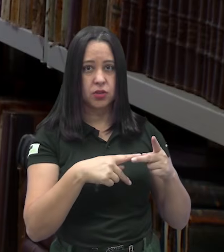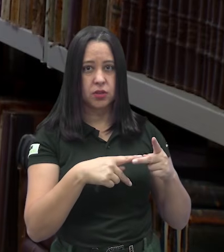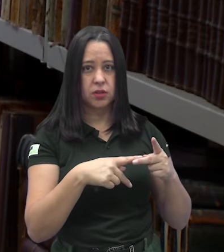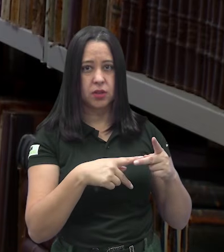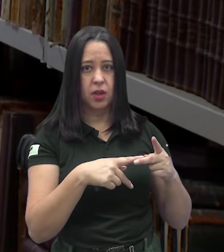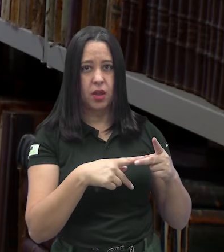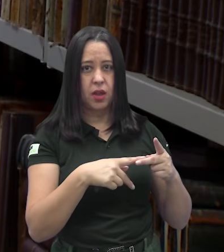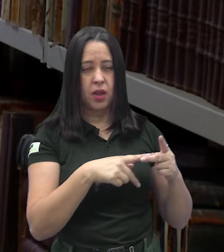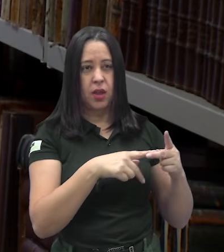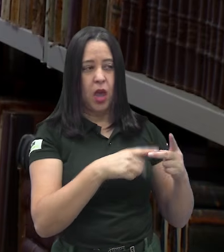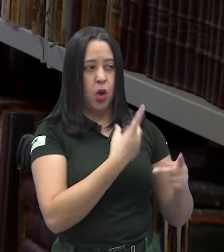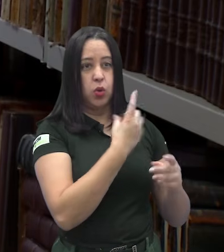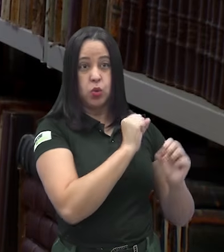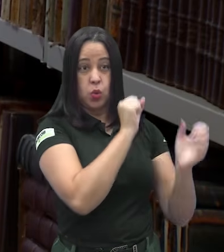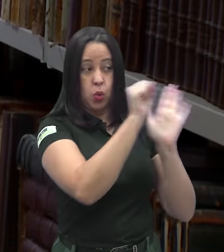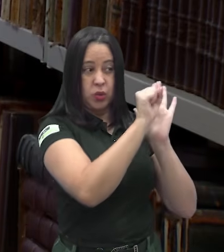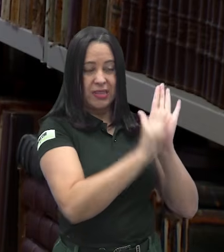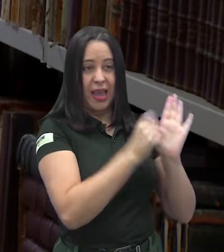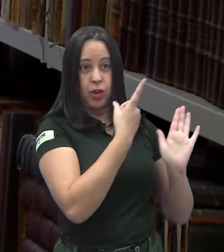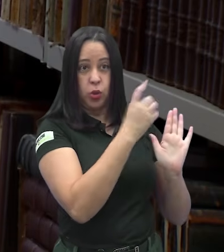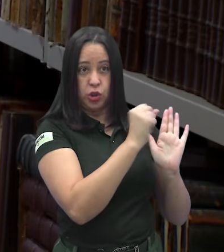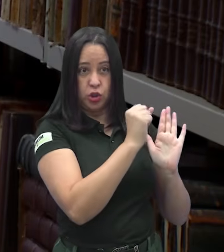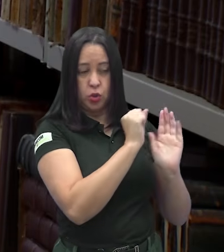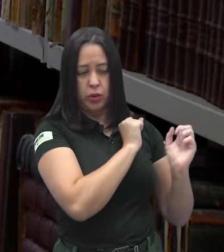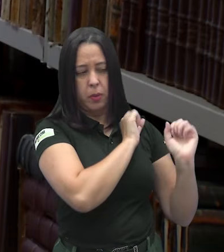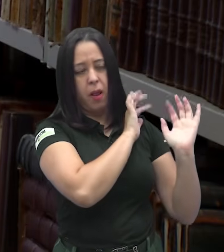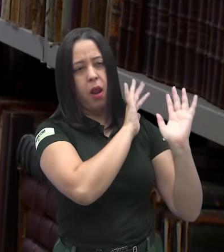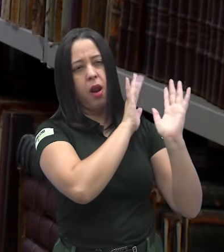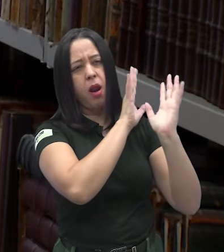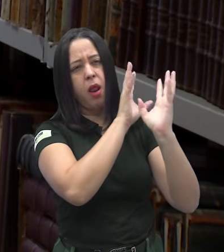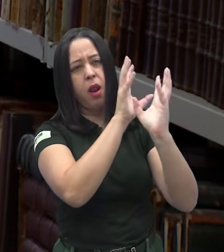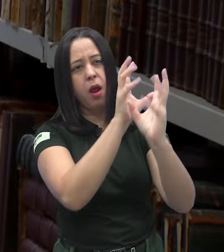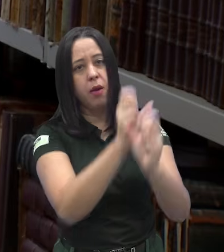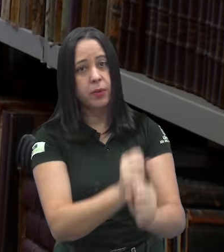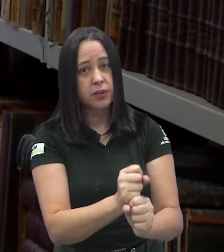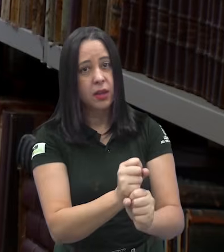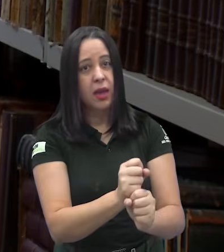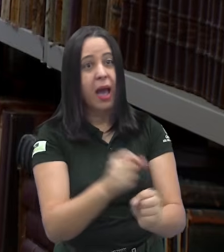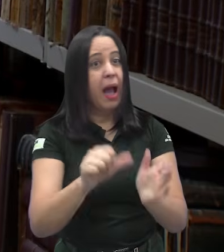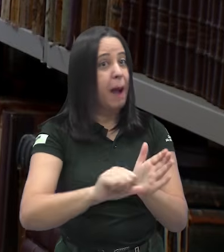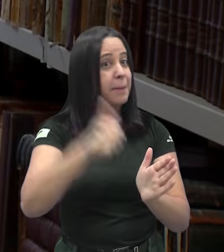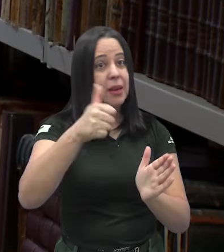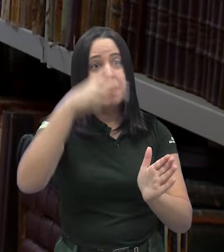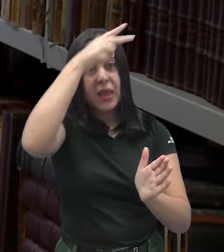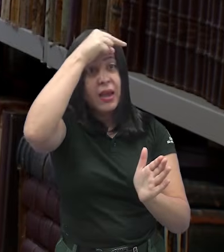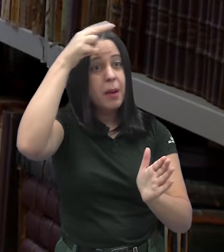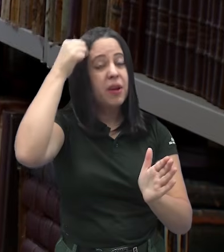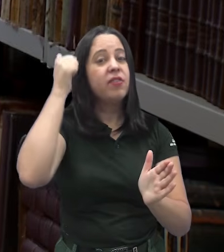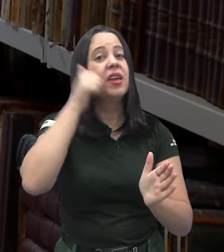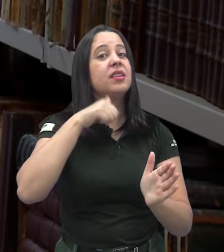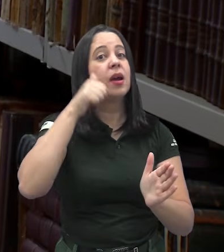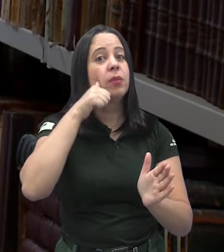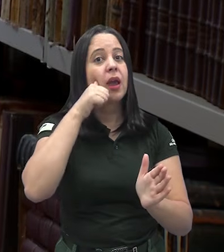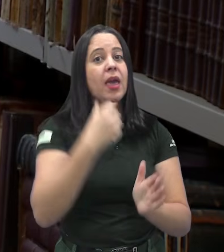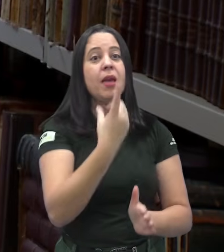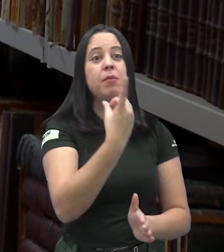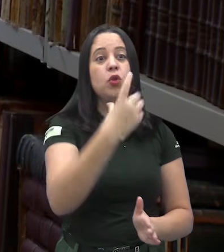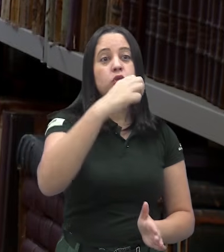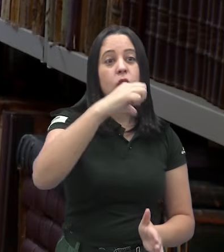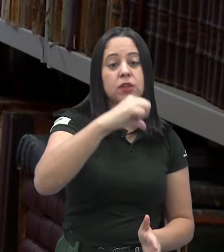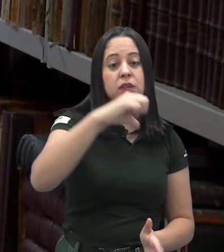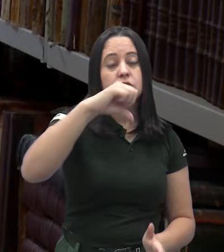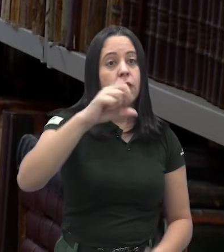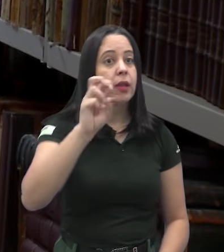José dos Campos, se você contar desde o século XVIII, tanto em vereadores quanto em questão de prefeitura, a primeira prefeita mulher só foi eleita